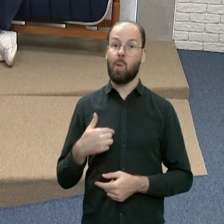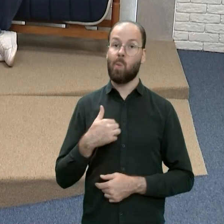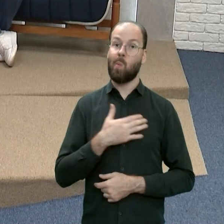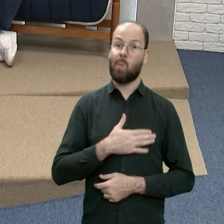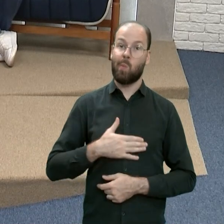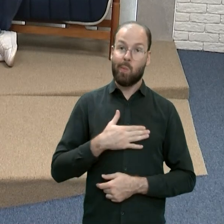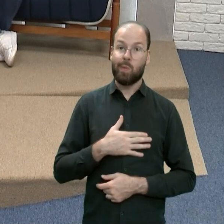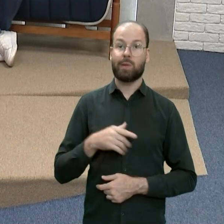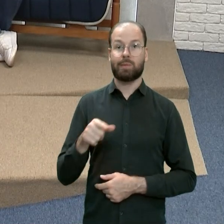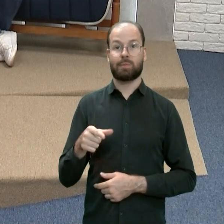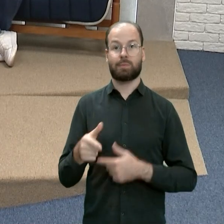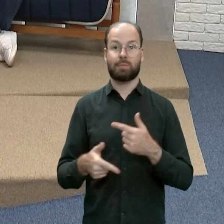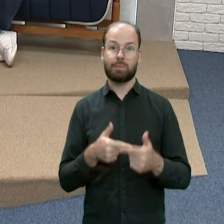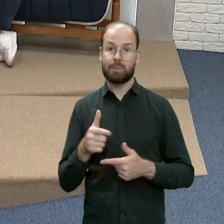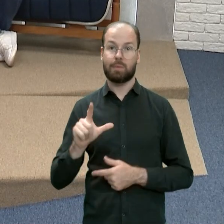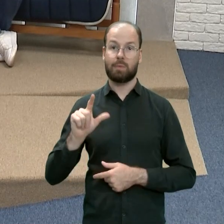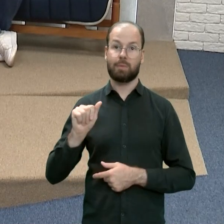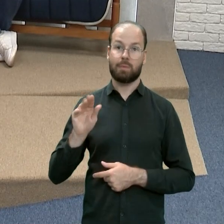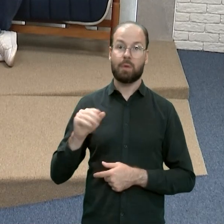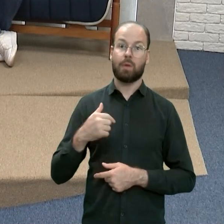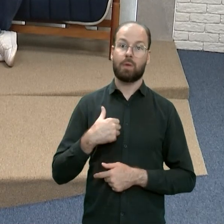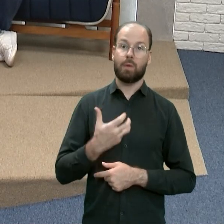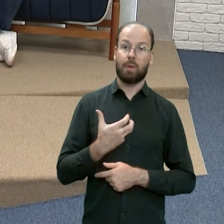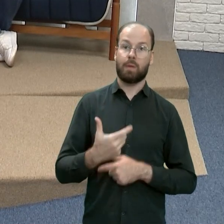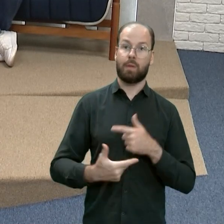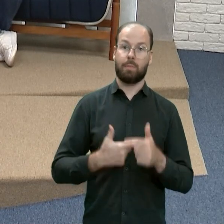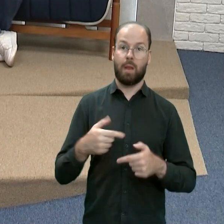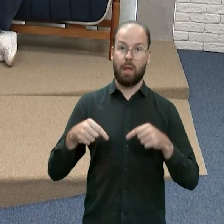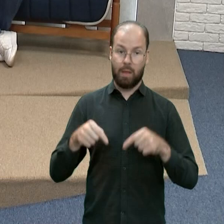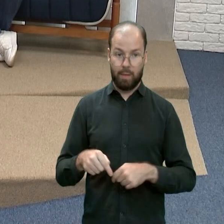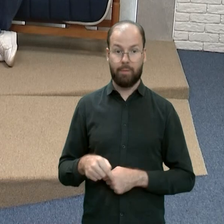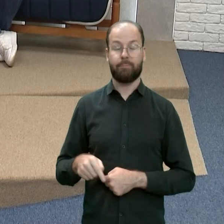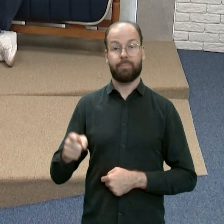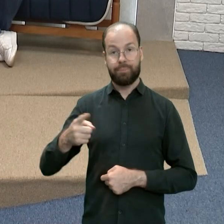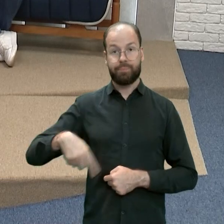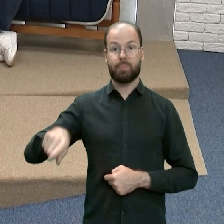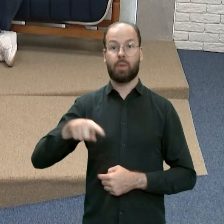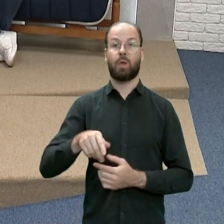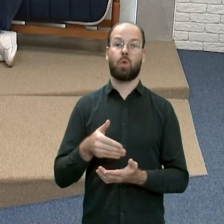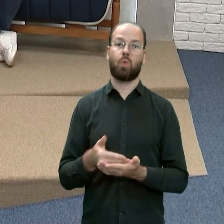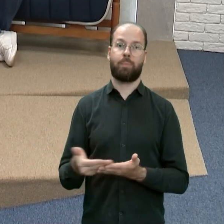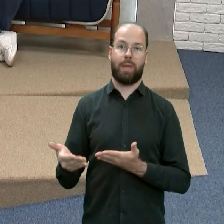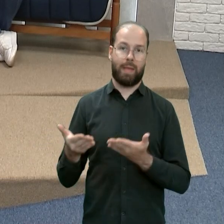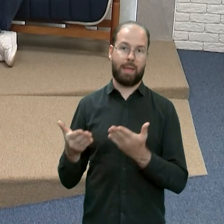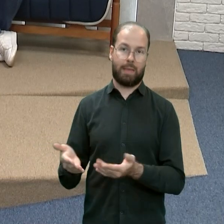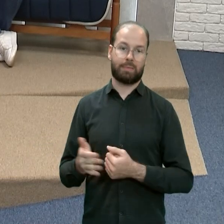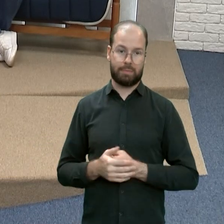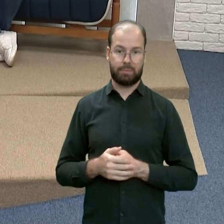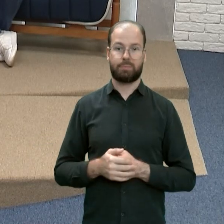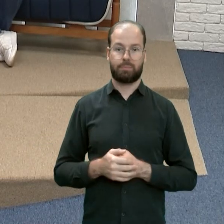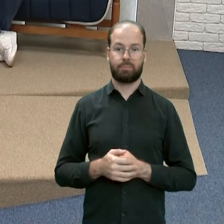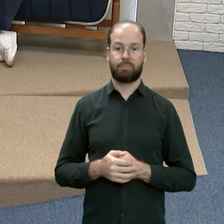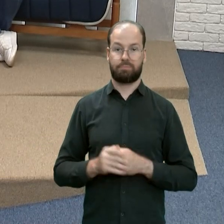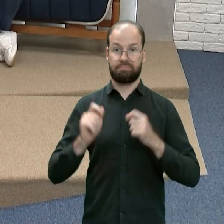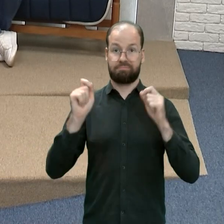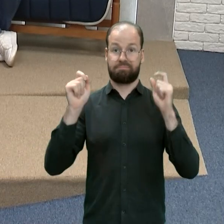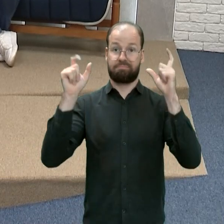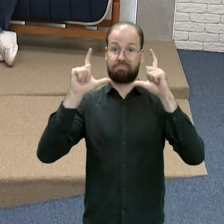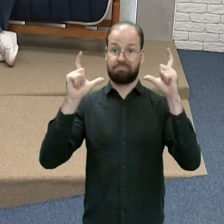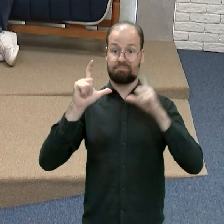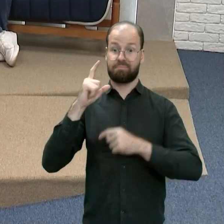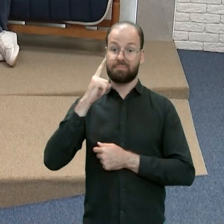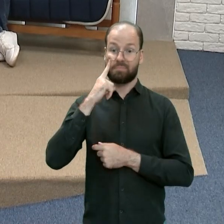desse laboratório, esses instrumentos, a gente quer trabalhar aqui. Então, eles começam assim, né? Vão despertando,